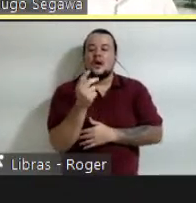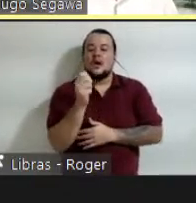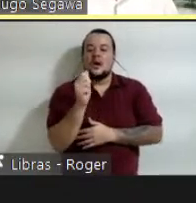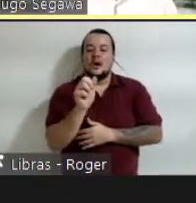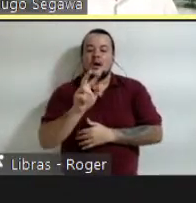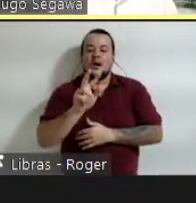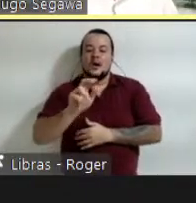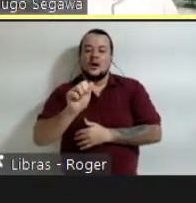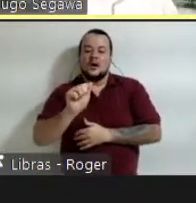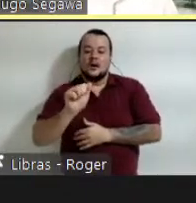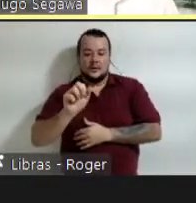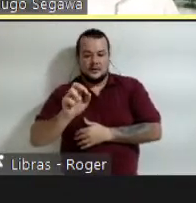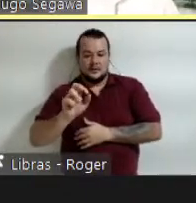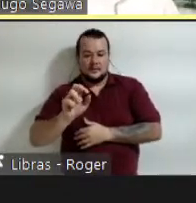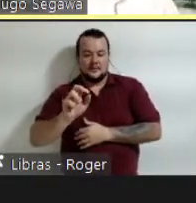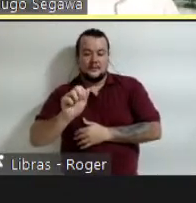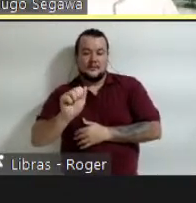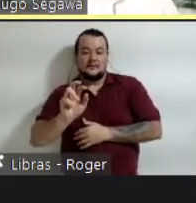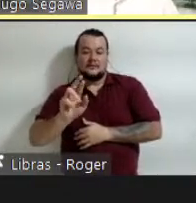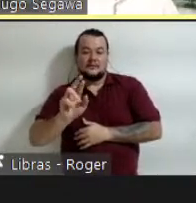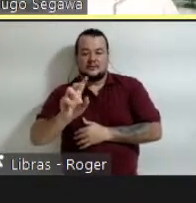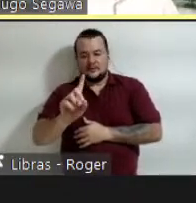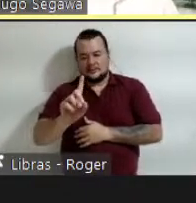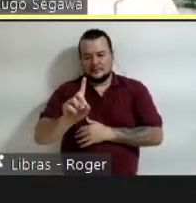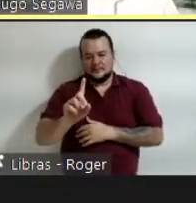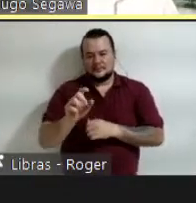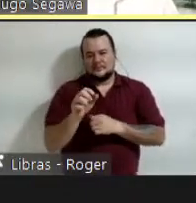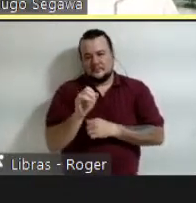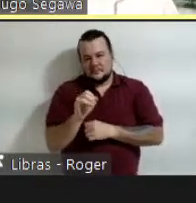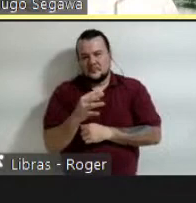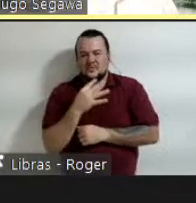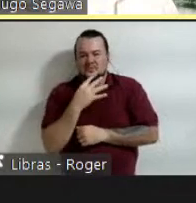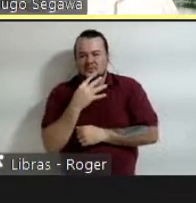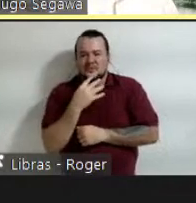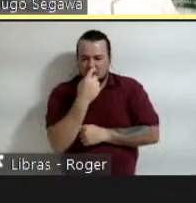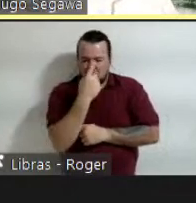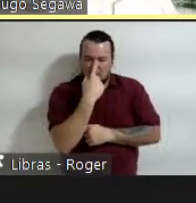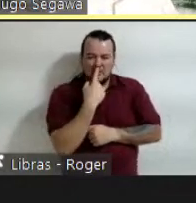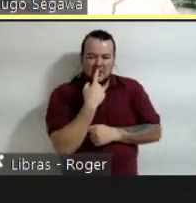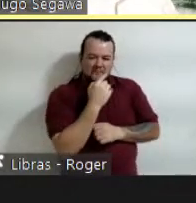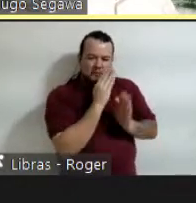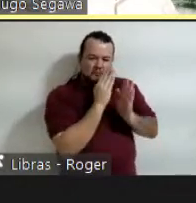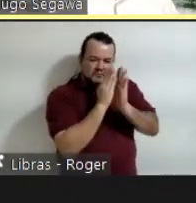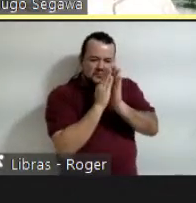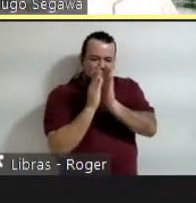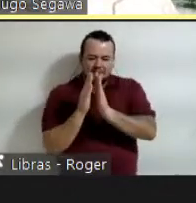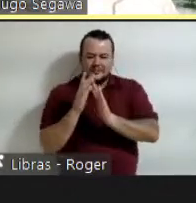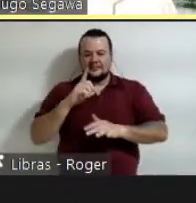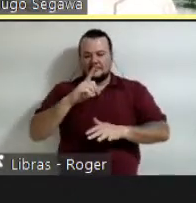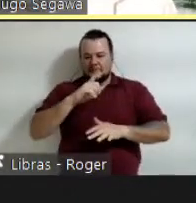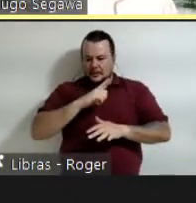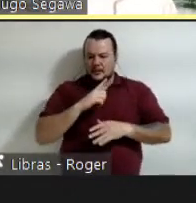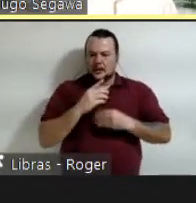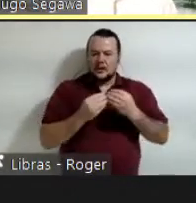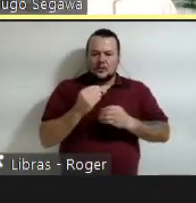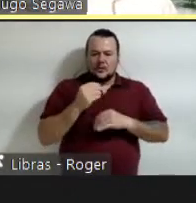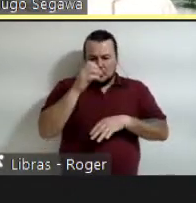ou enfim, o perfil biográfico do Seidler, ele é tido como um discípulo do